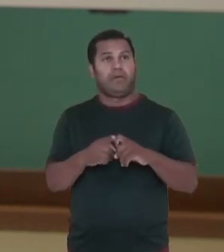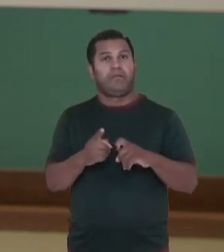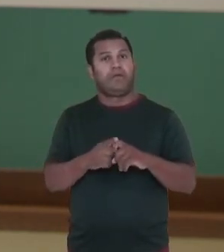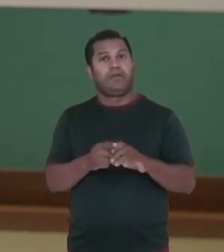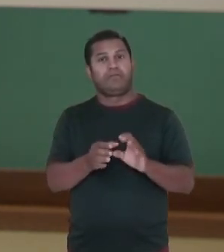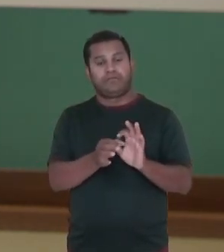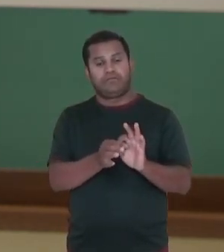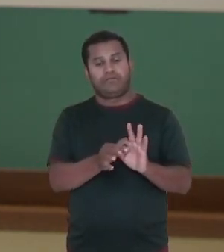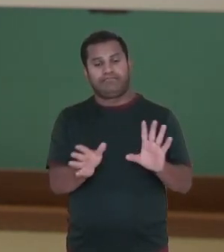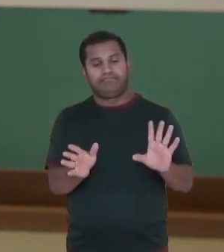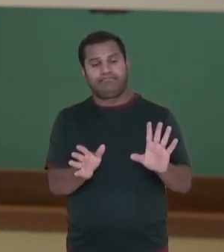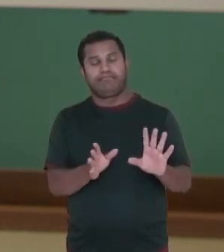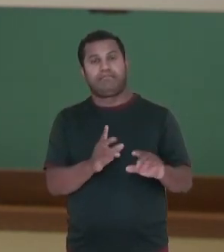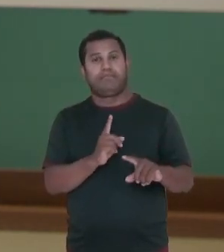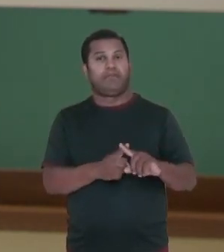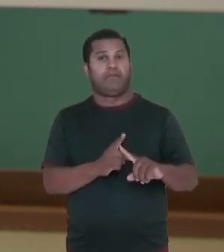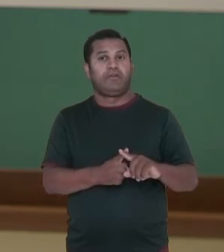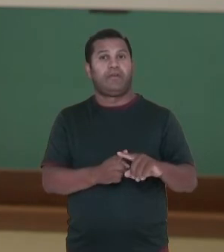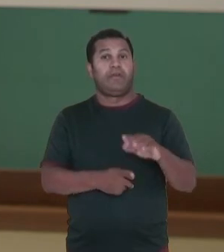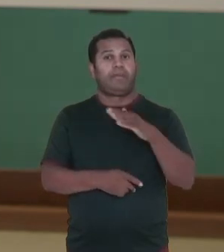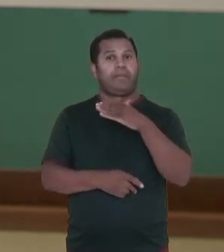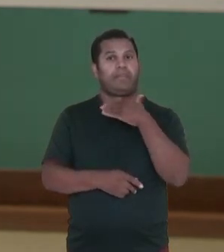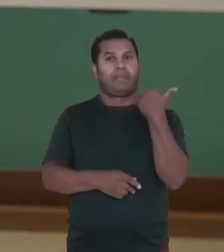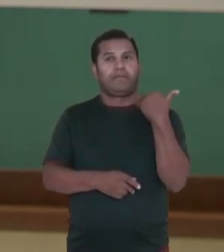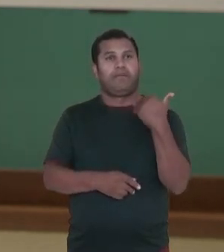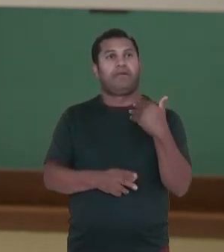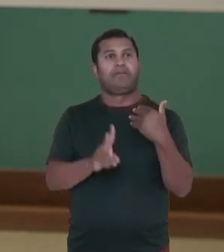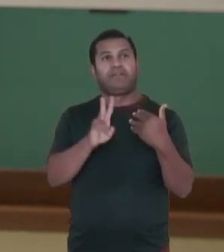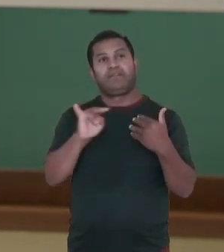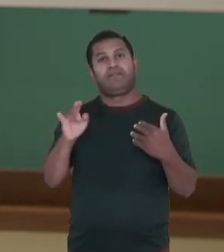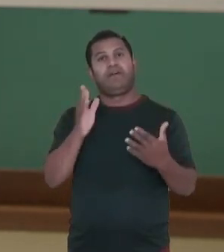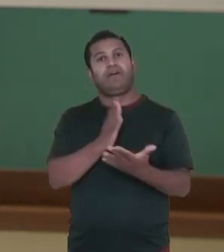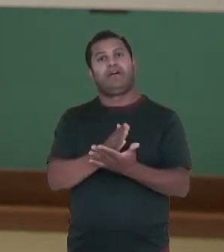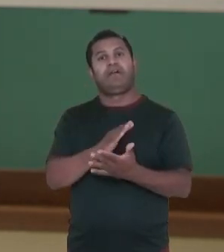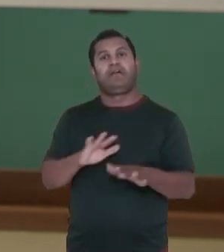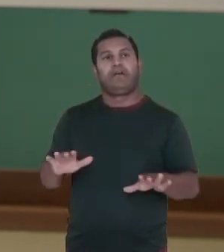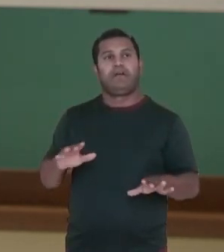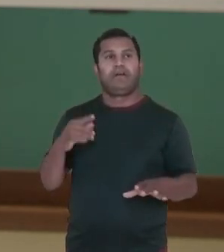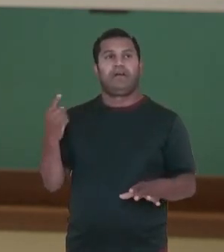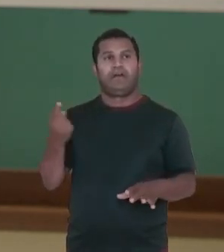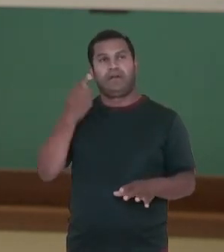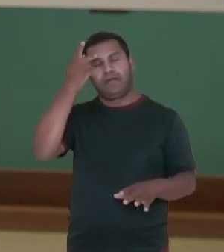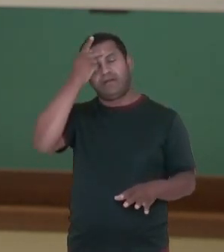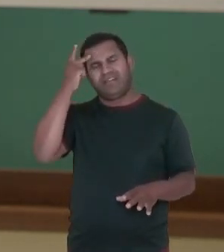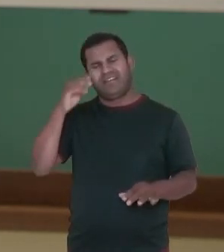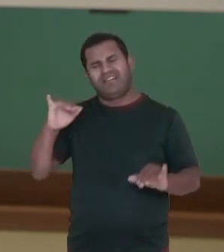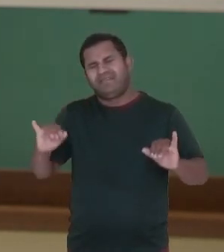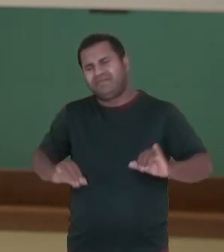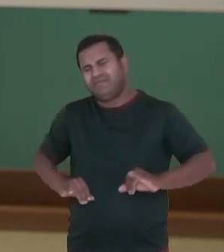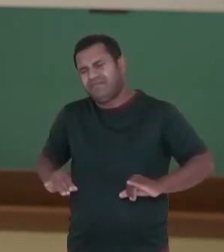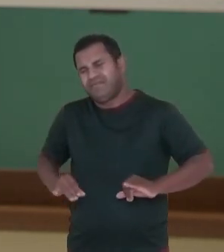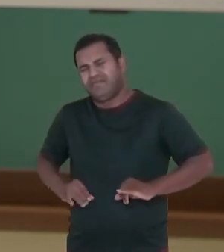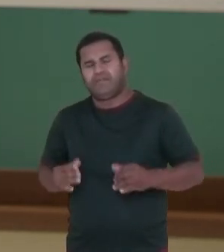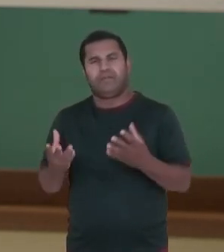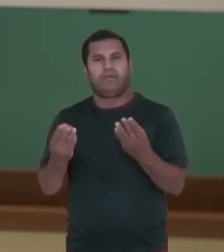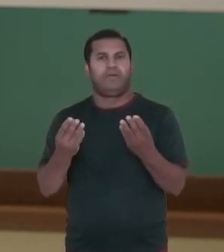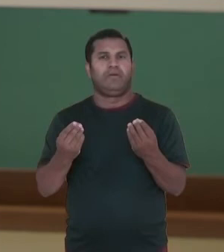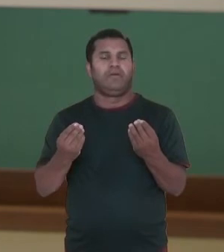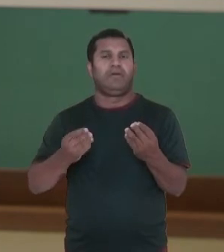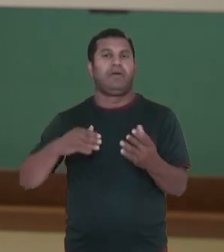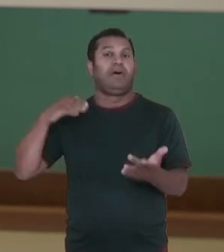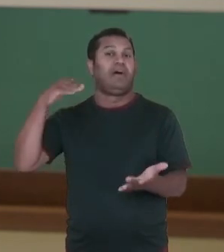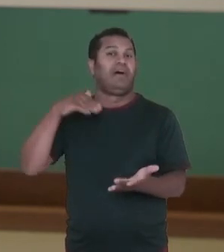natural. Então, se eu vejo que não é uma morte que vai, a pessoa vai sofrer muito, por exemplo,